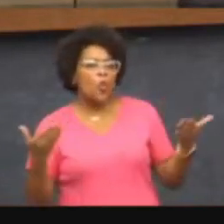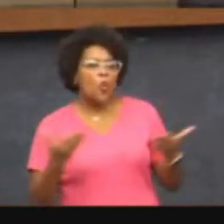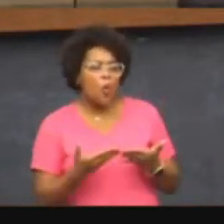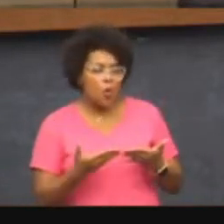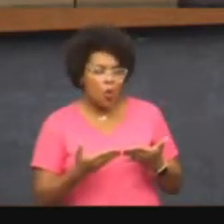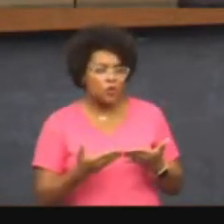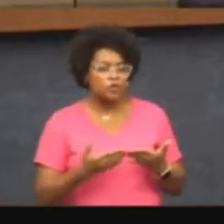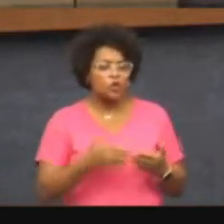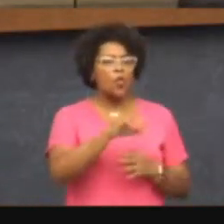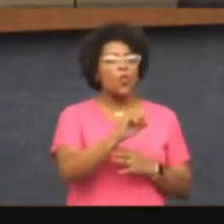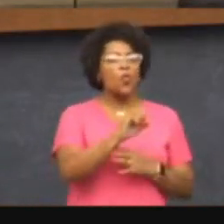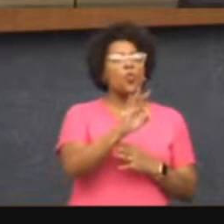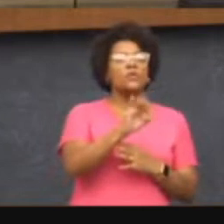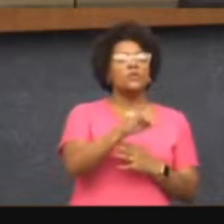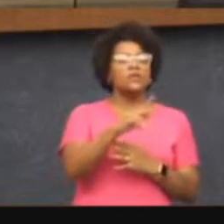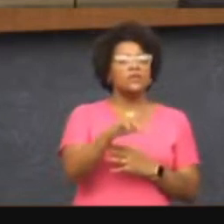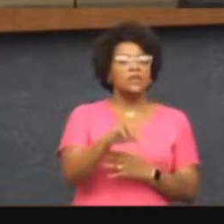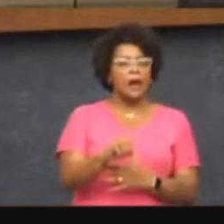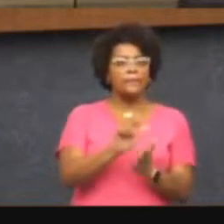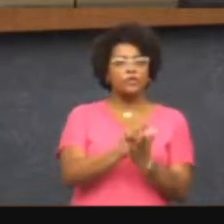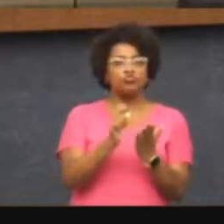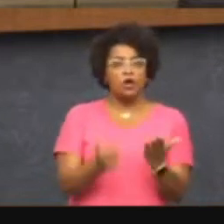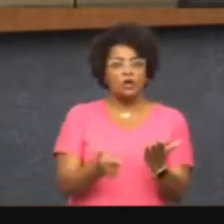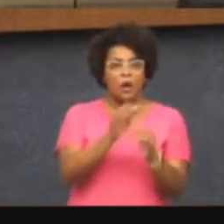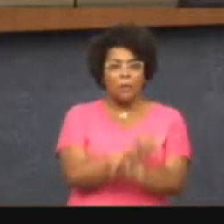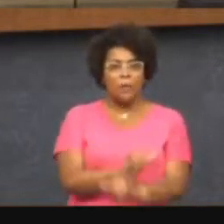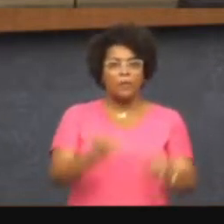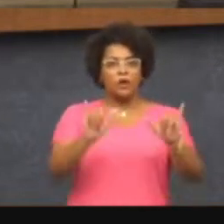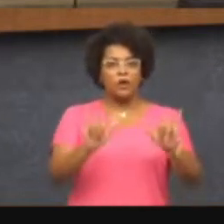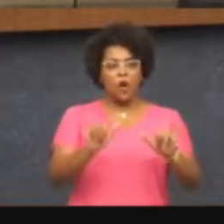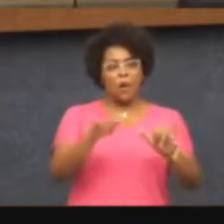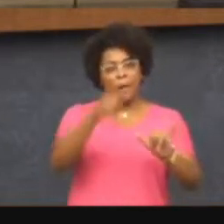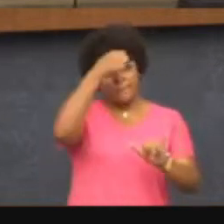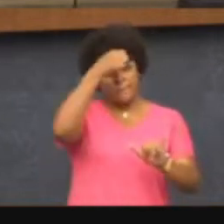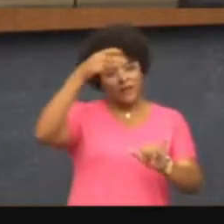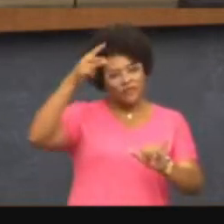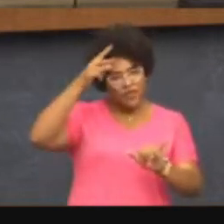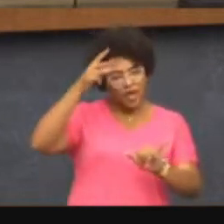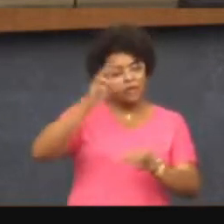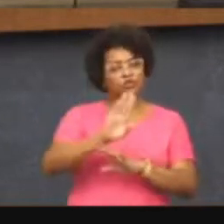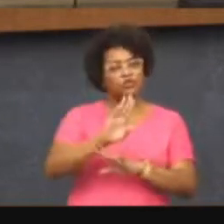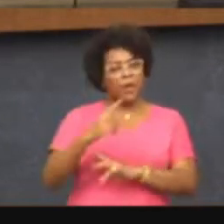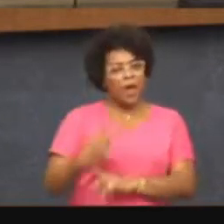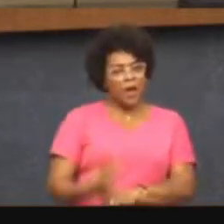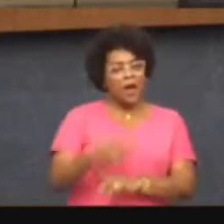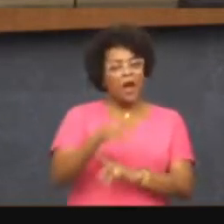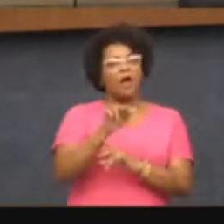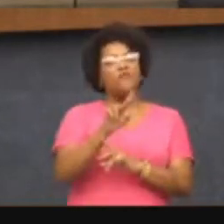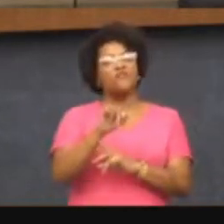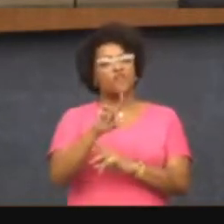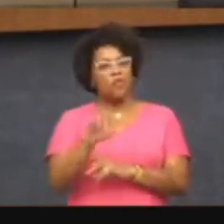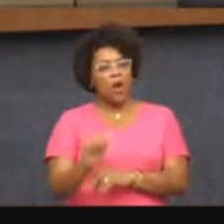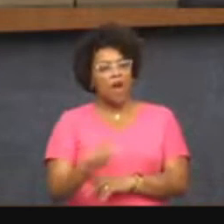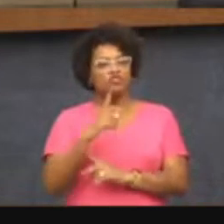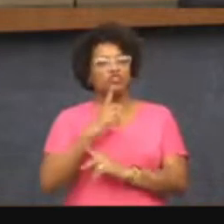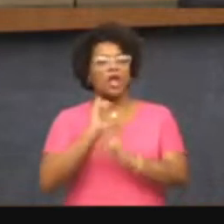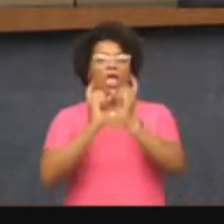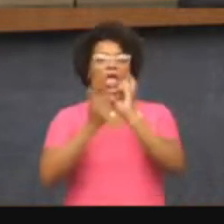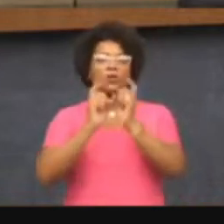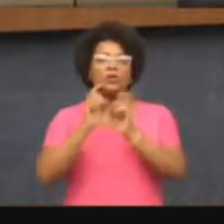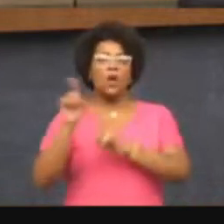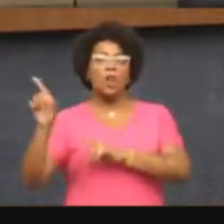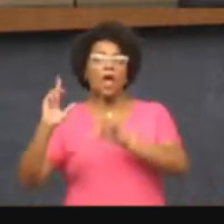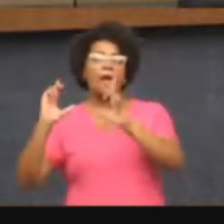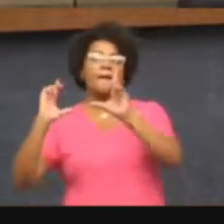publicou: prefeito BH Fuad Noman se reúne com o ministro em Brasília nessa terça. E várias pautas importantes, inclusive a do